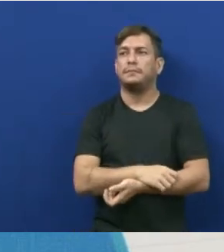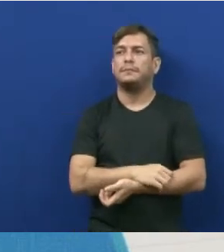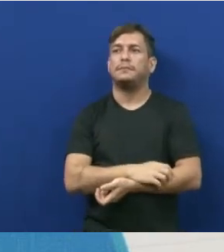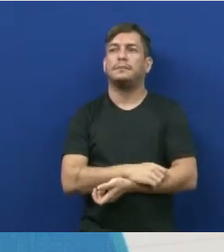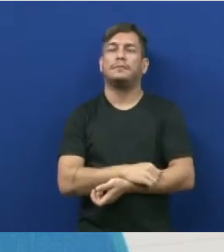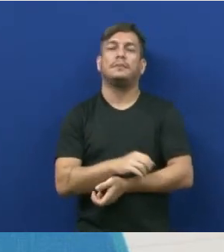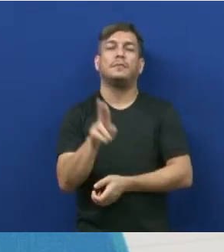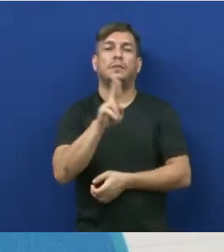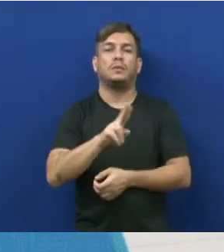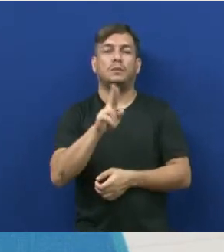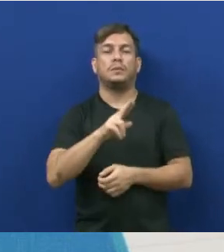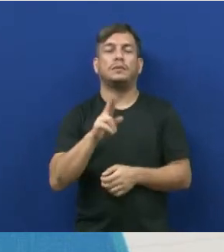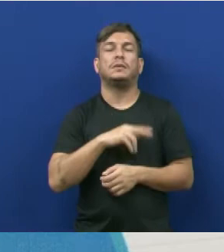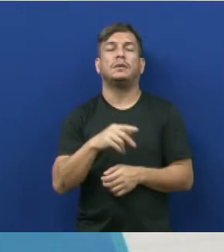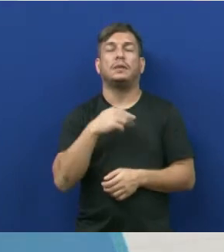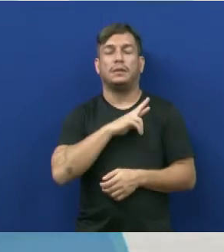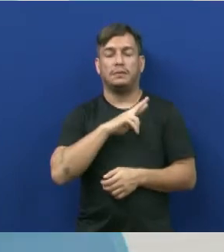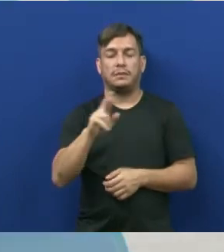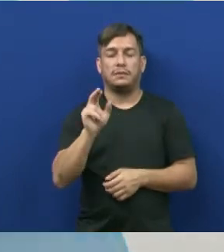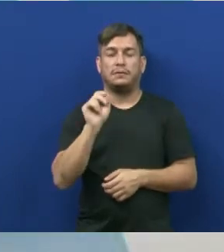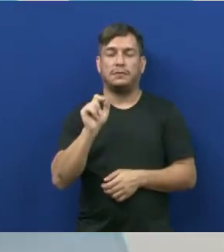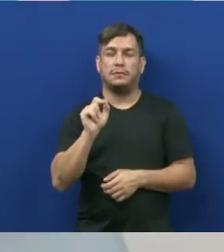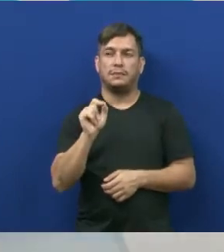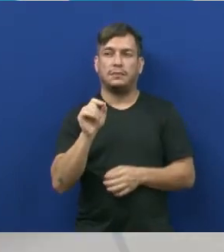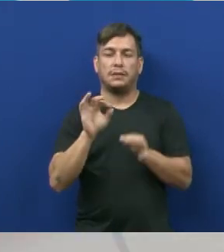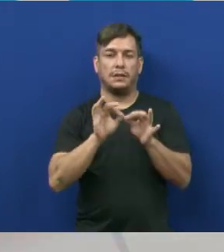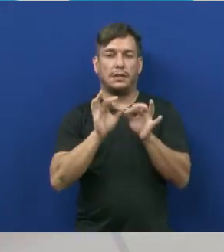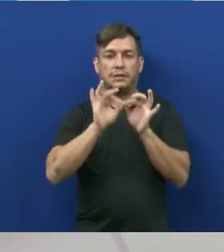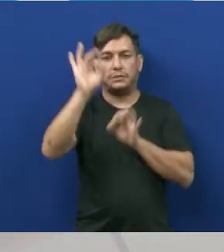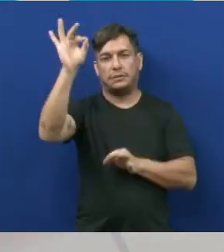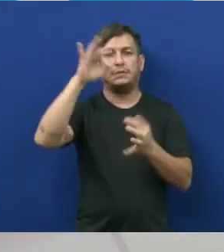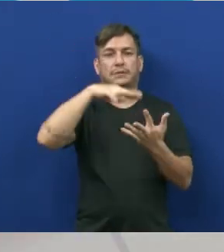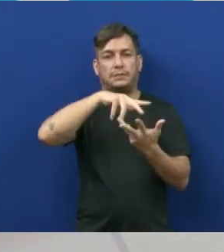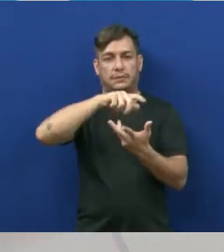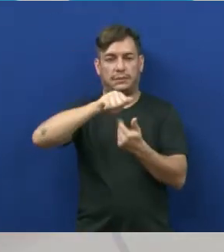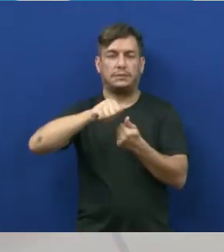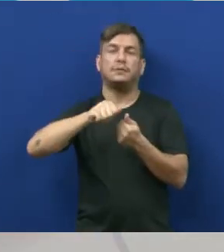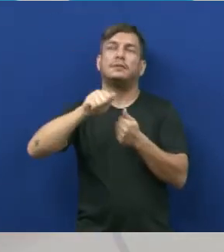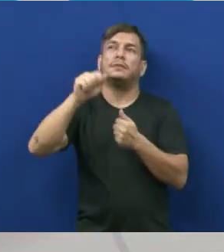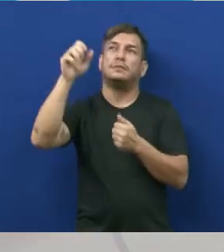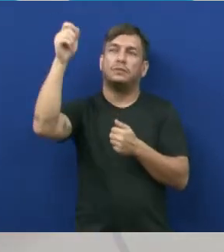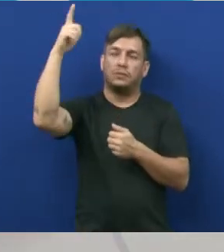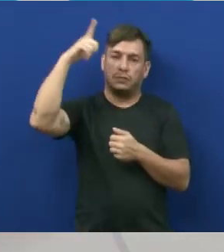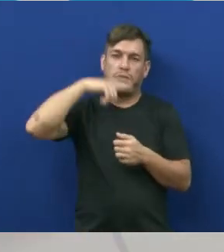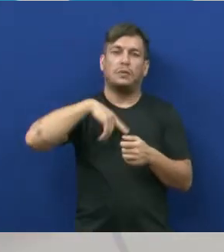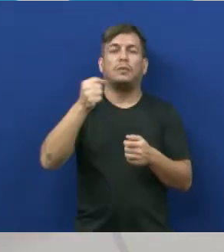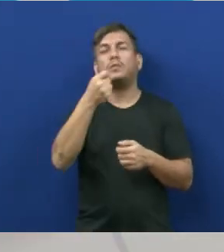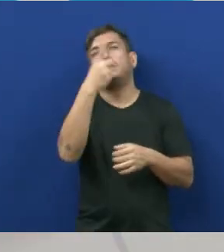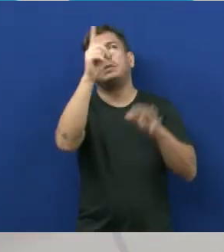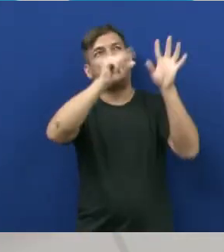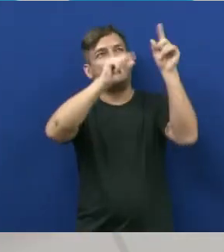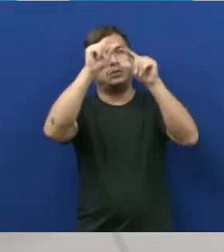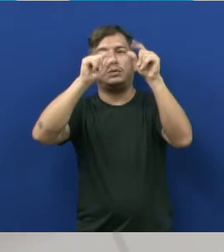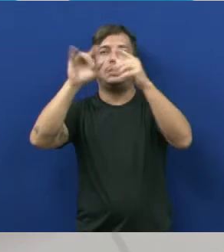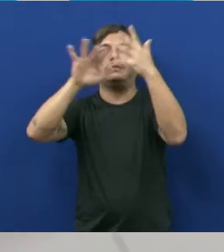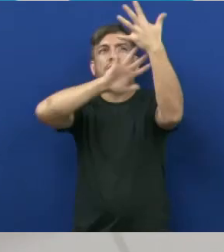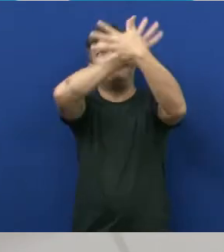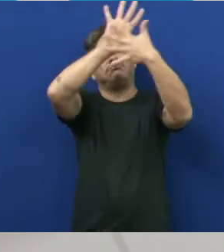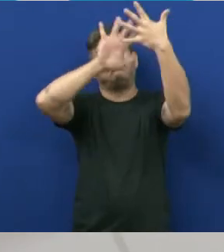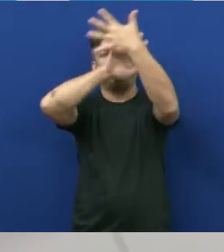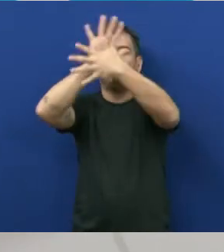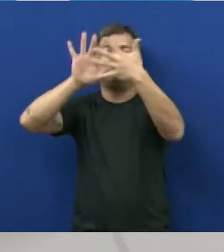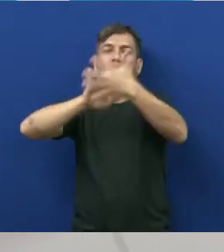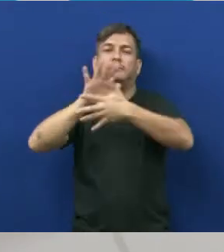utiliza na hora de representar, como eu falei, a distância da Terra até o Sol, quantidade de estrelas, de um universo, de uma